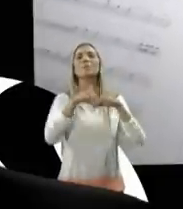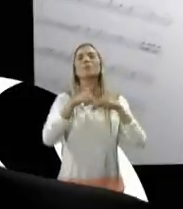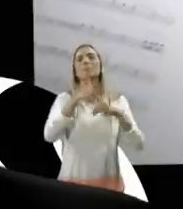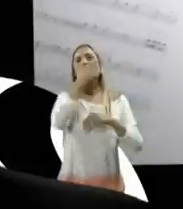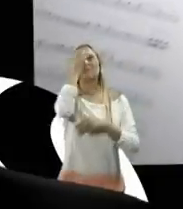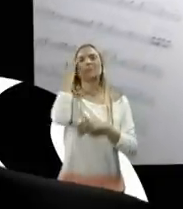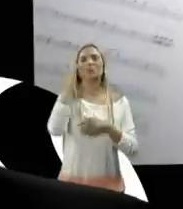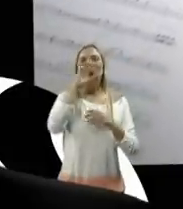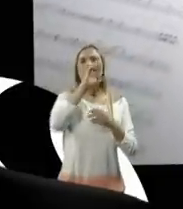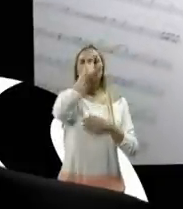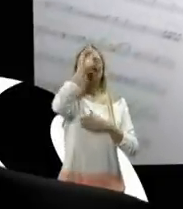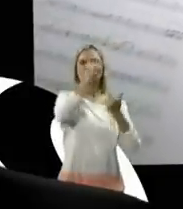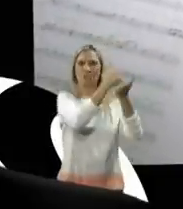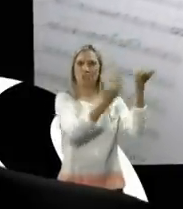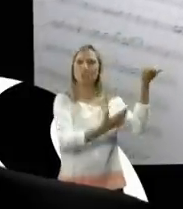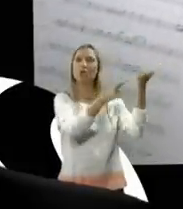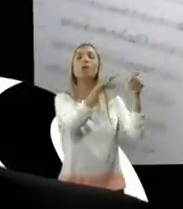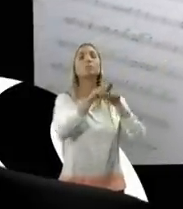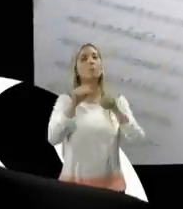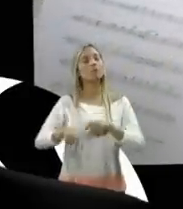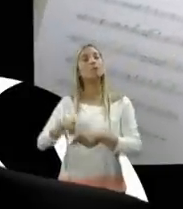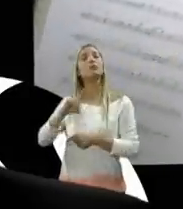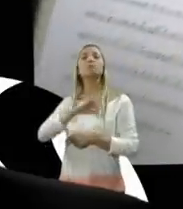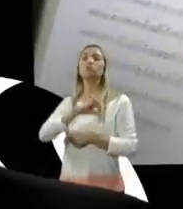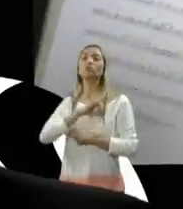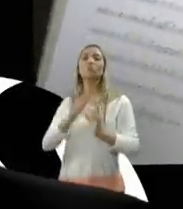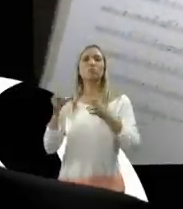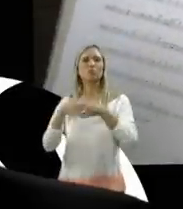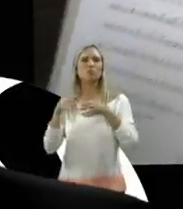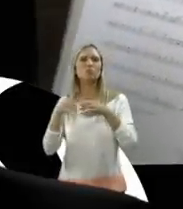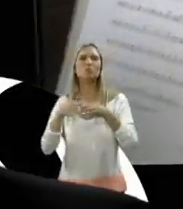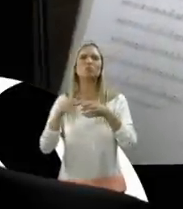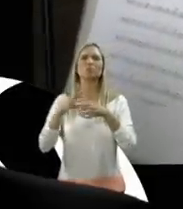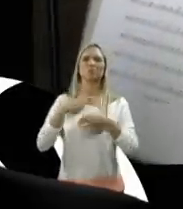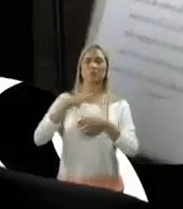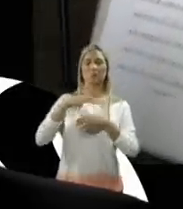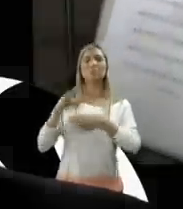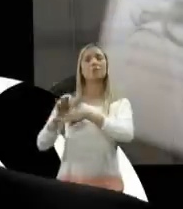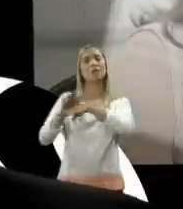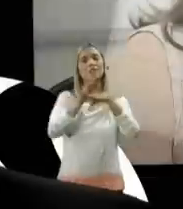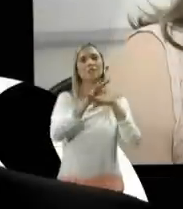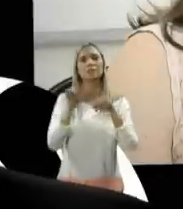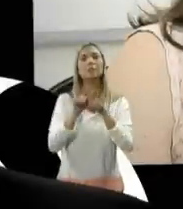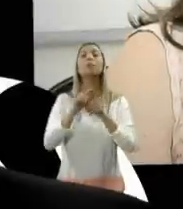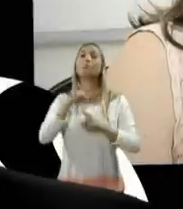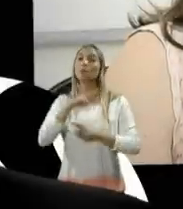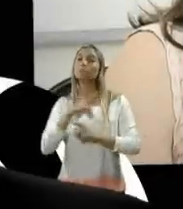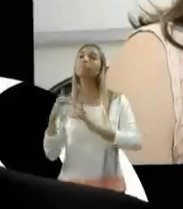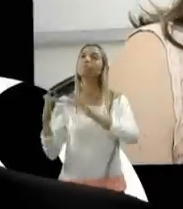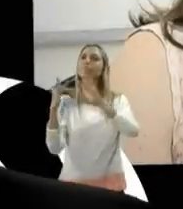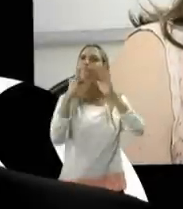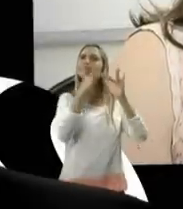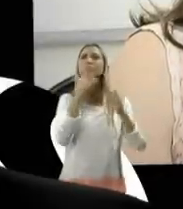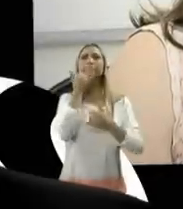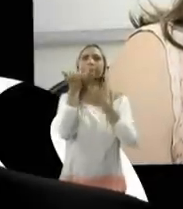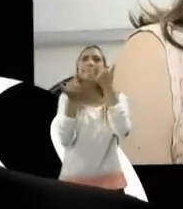diretivo, ou trabalhar em ONGs aqui em Divinópolis. Existem alguns estudos, existem alguns contatos que nós